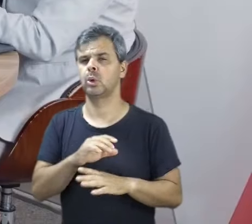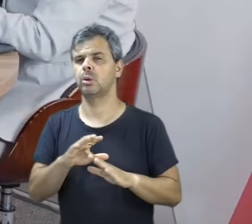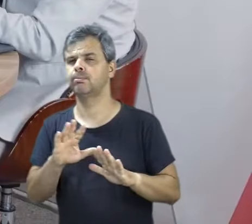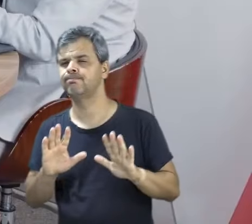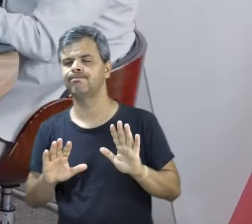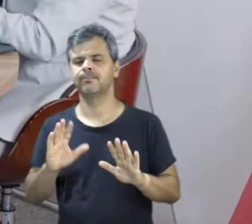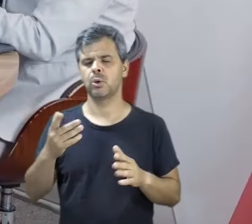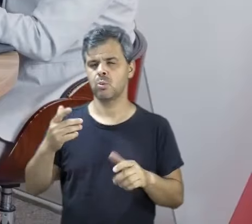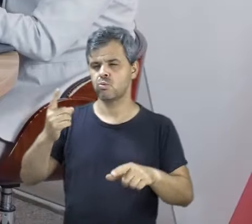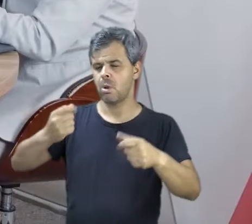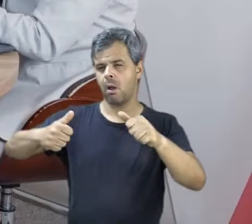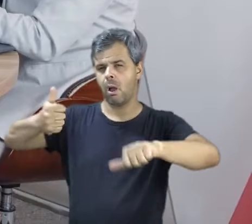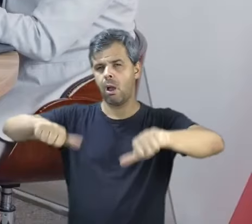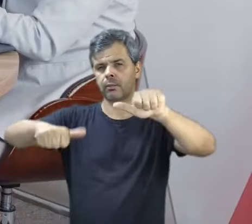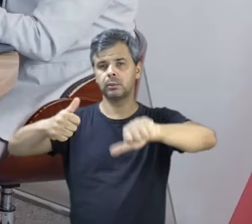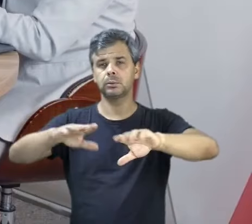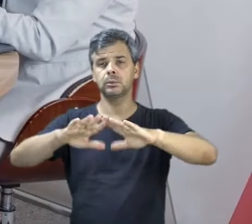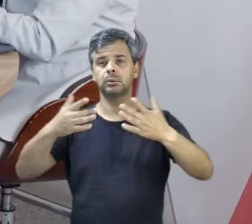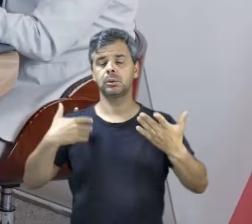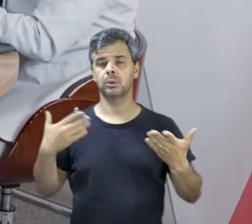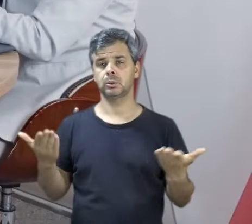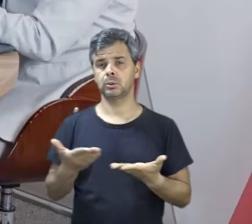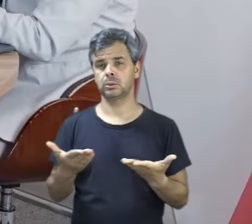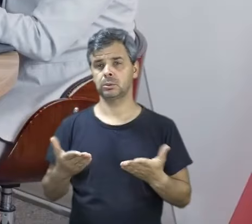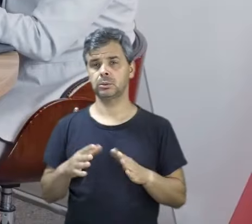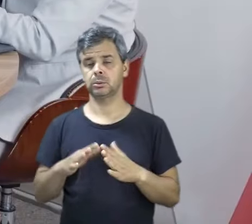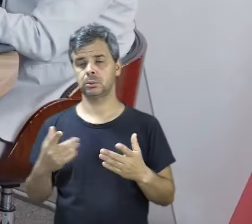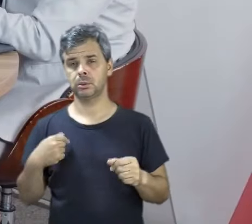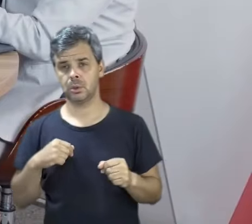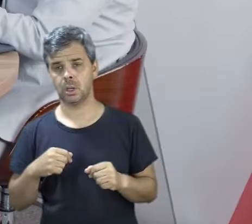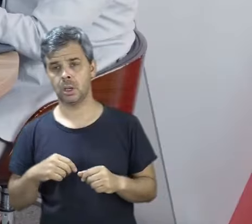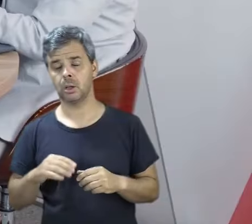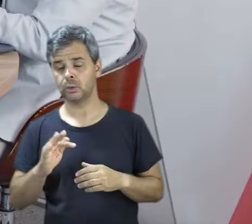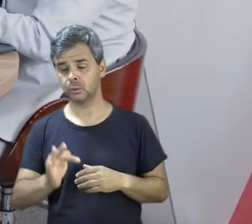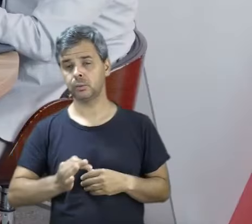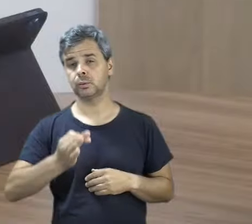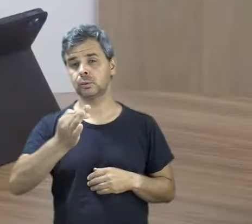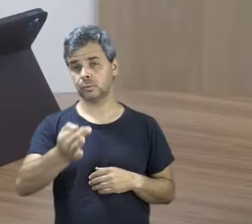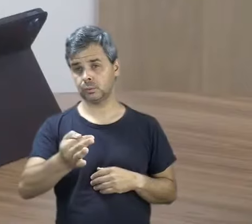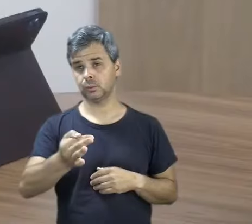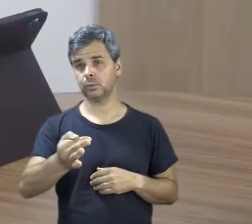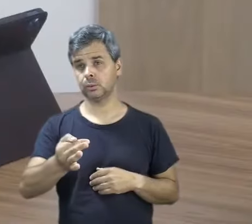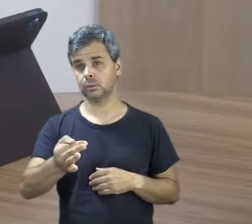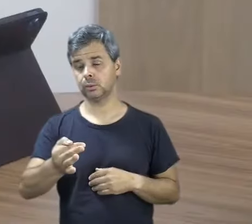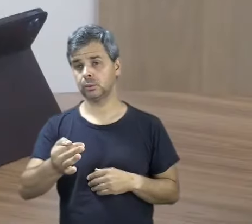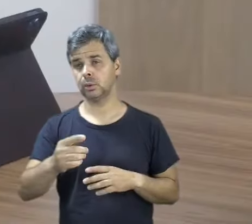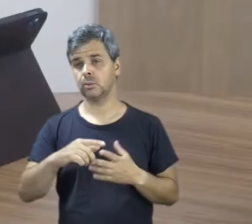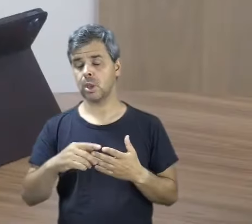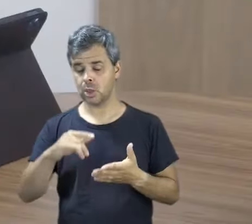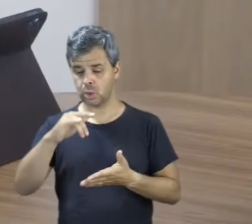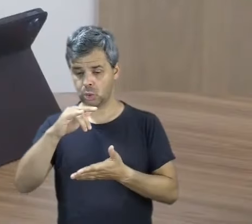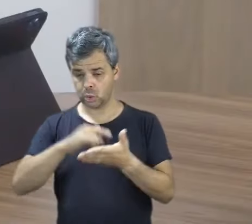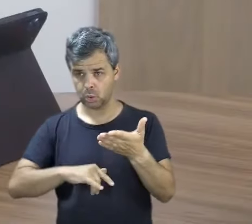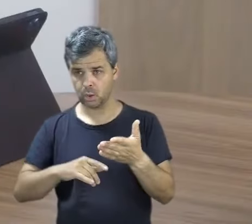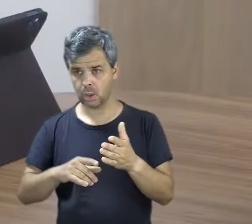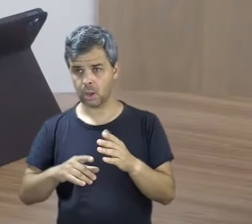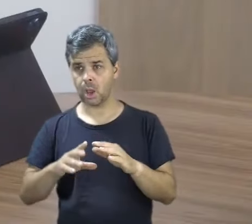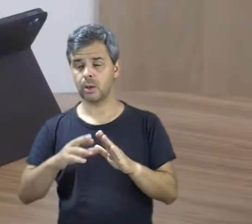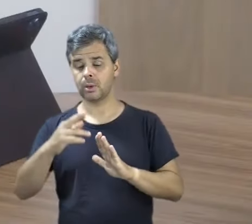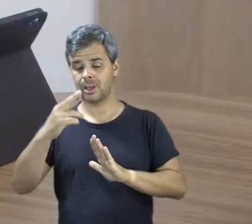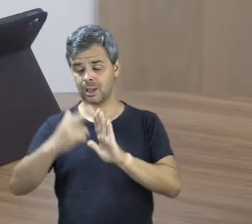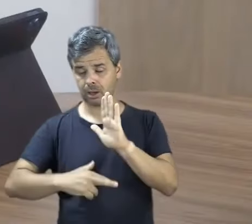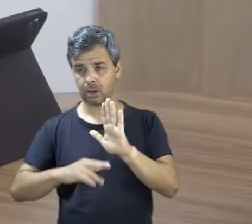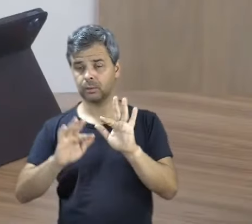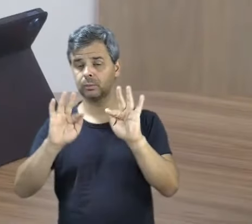uma avaliação ali desse momento, mas que posteriormente já de posse dos documentos e dos